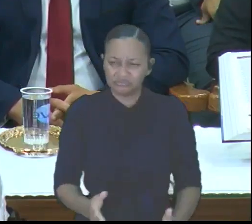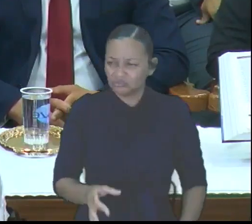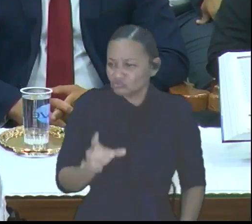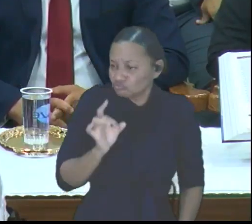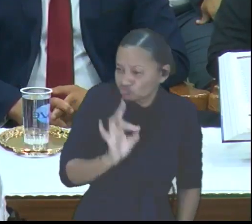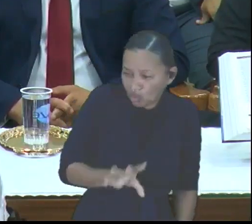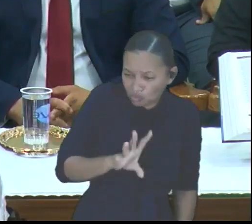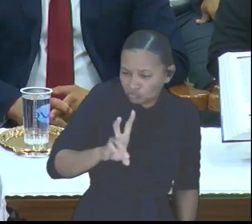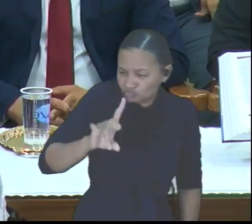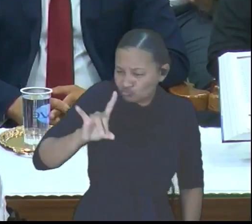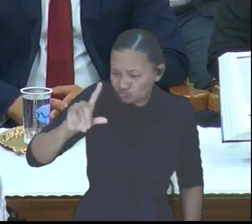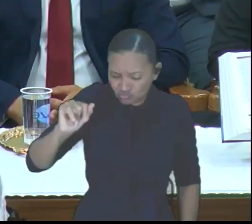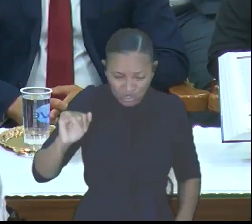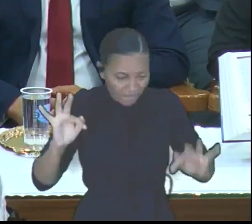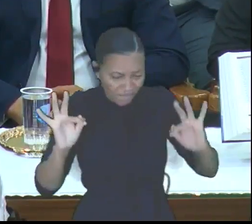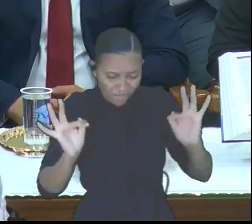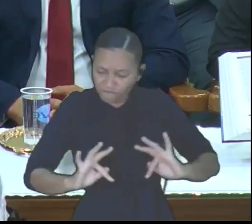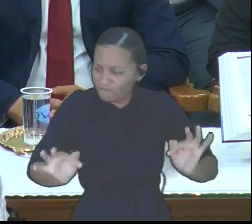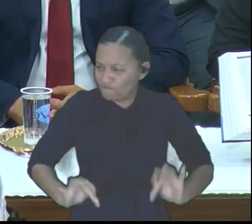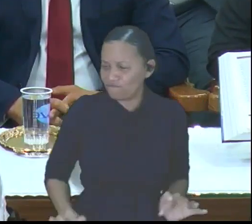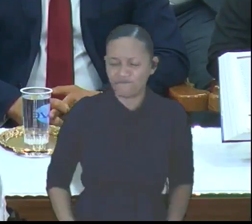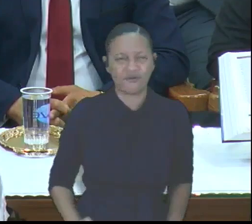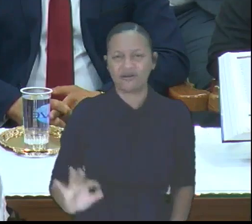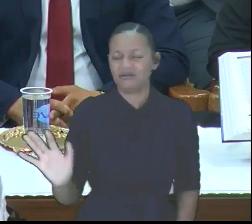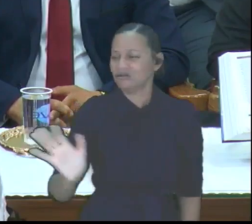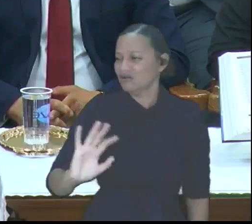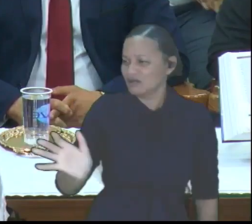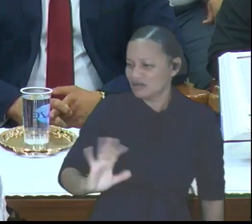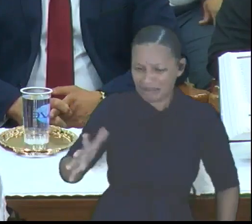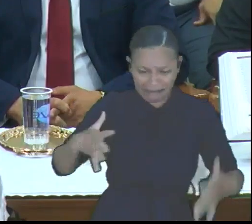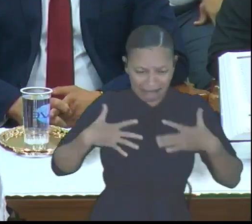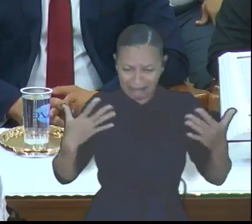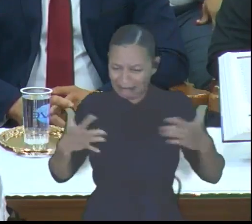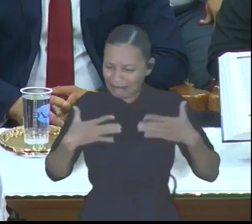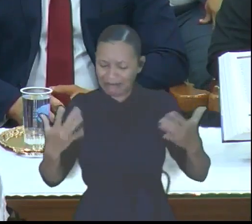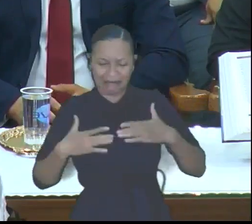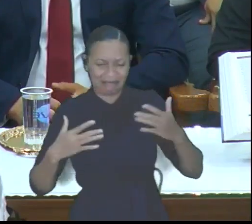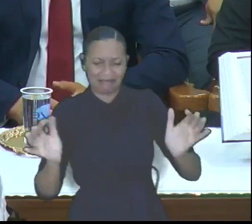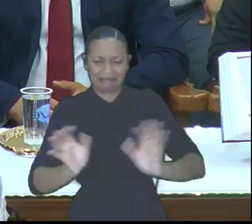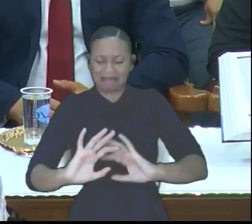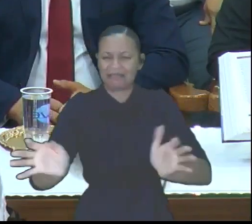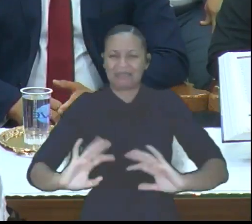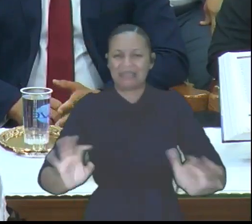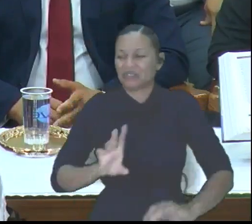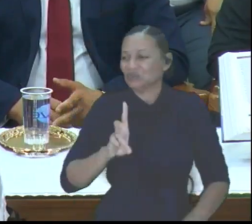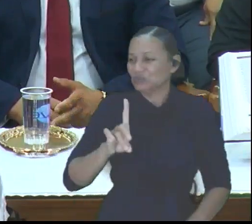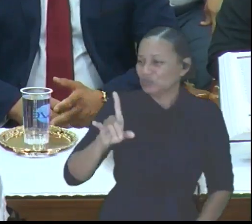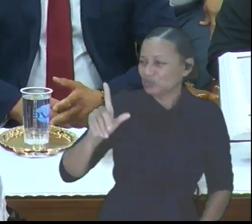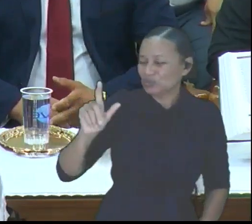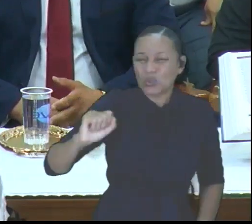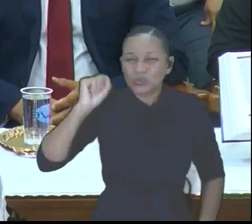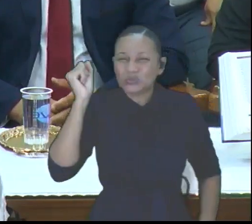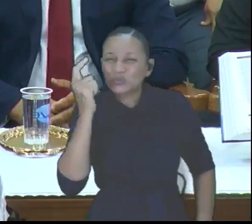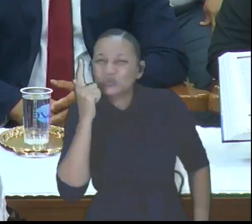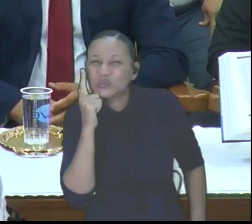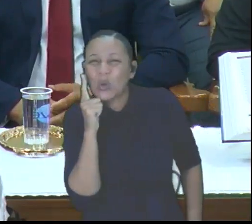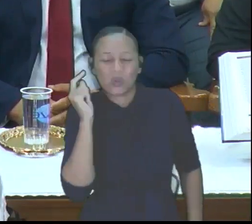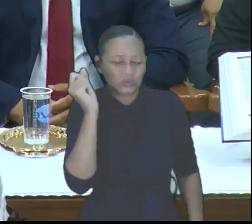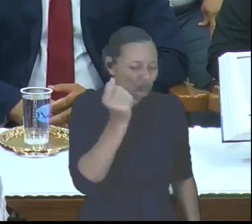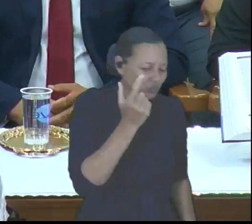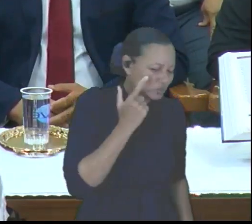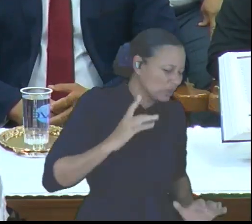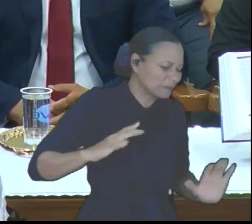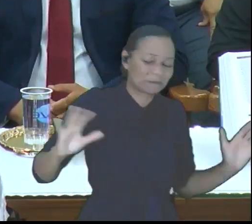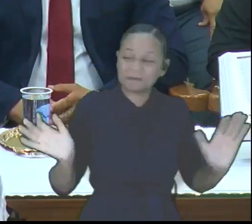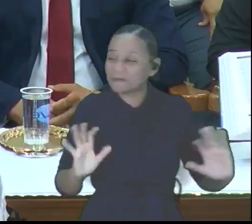nos dias felizes, não é só nos dias alegres, não é só nos dias de sol